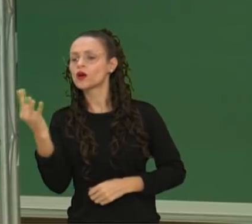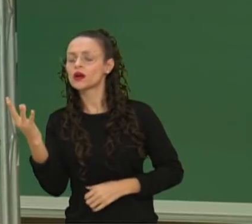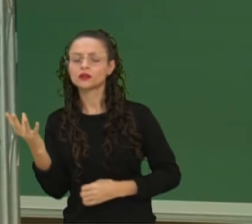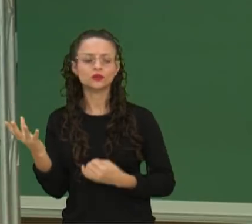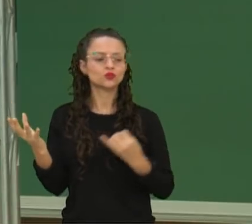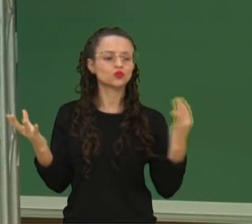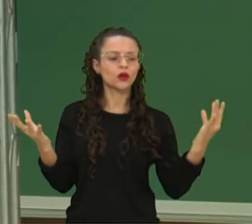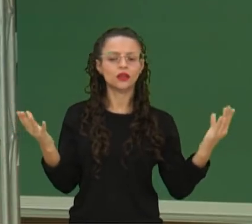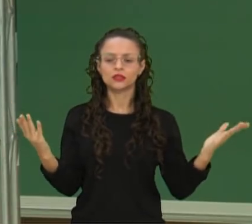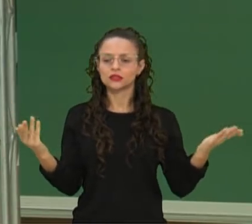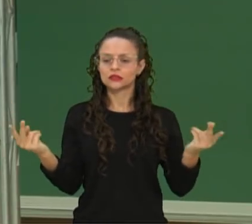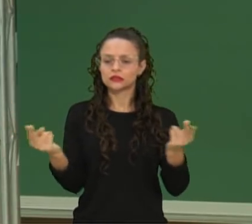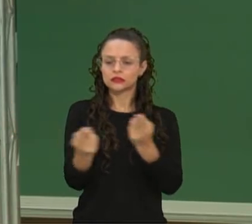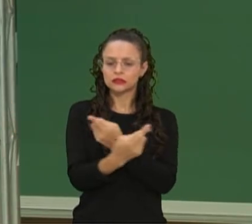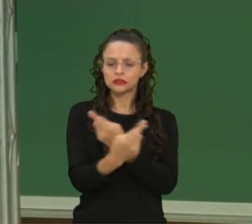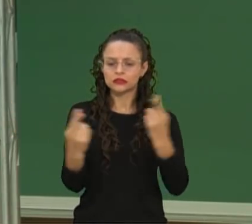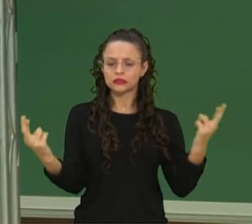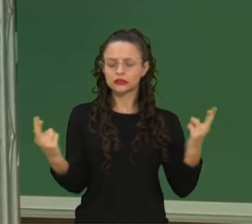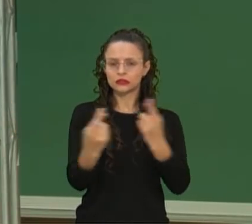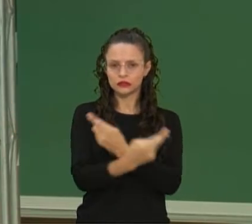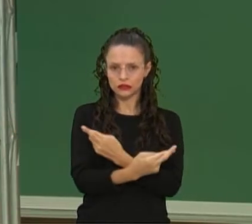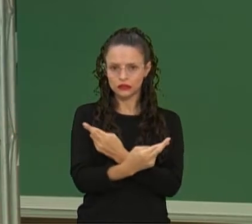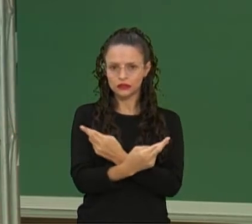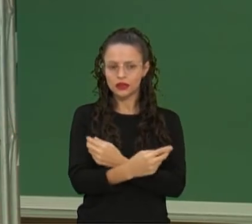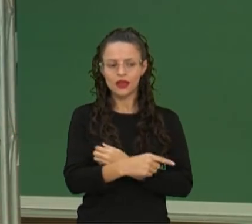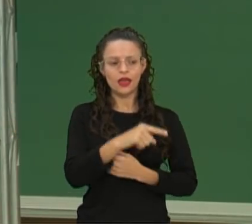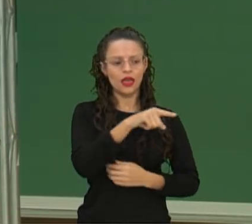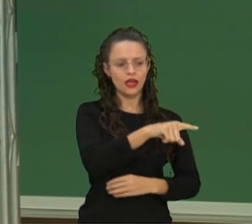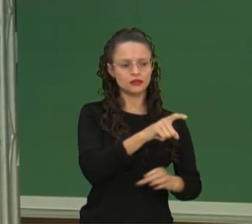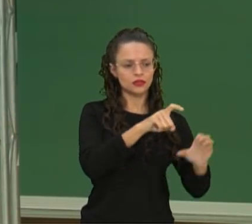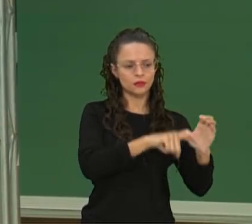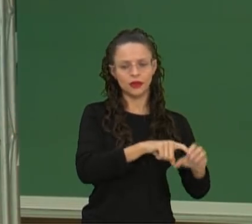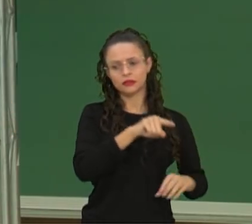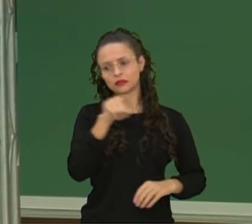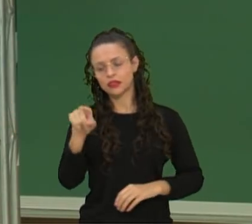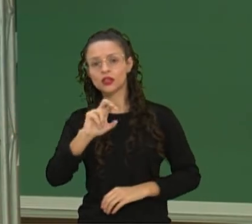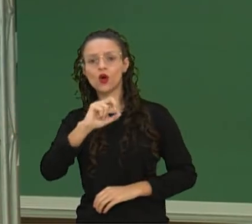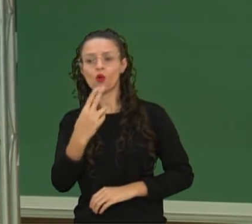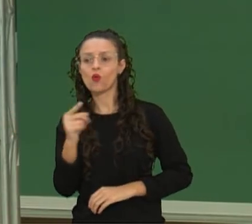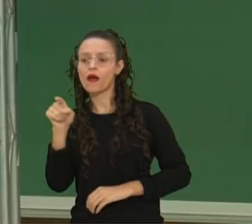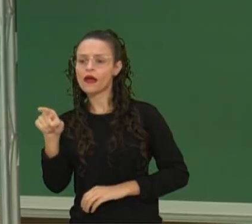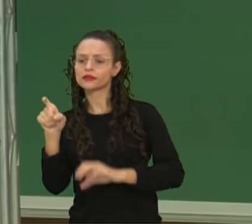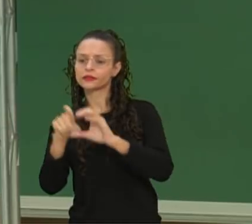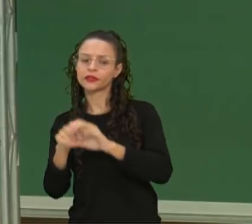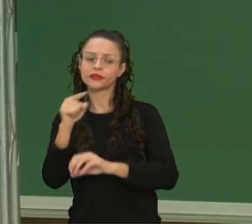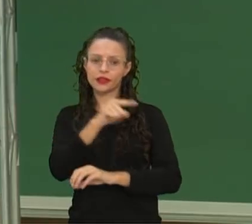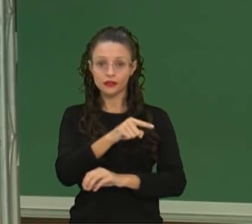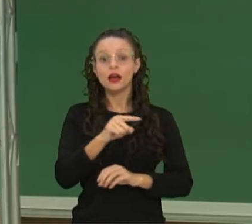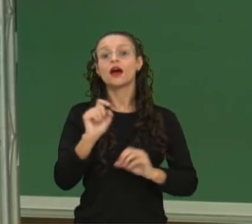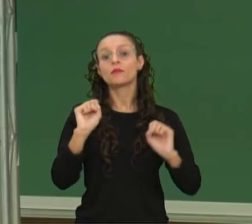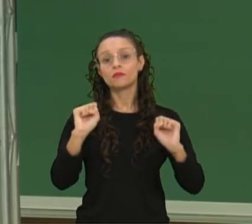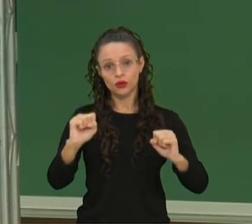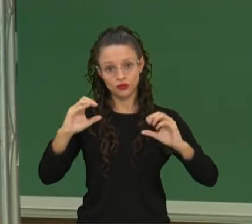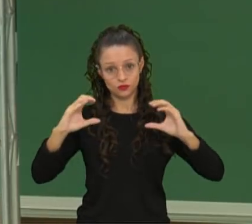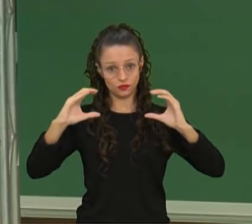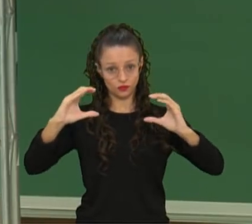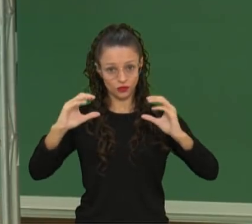né, ou que haja uma correspondência entre uma e outra, aí nós podemos ter uma função, ok?